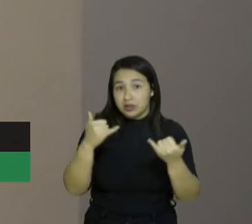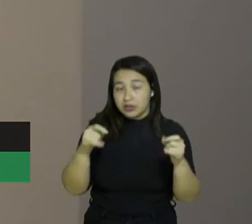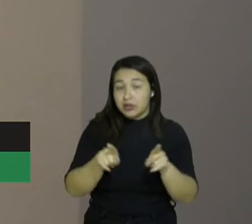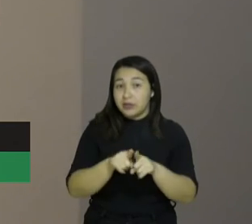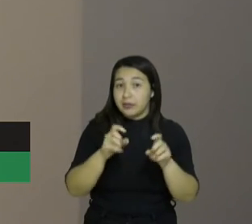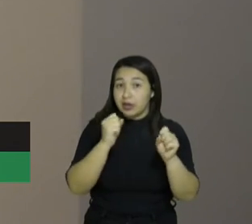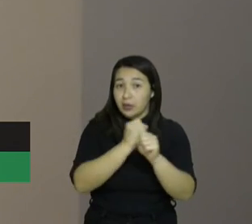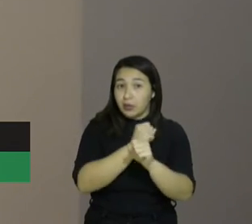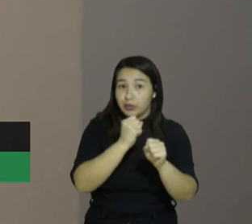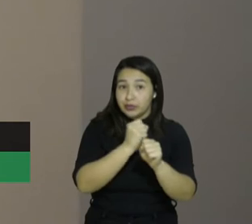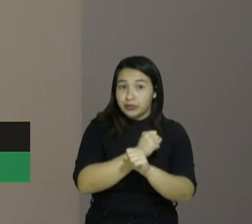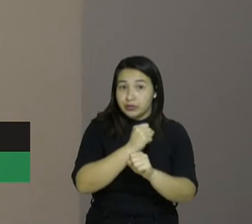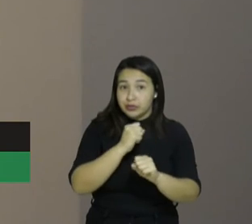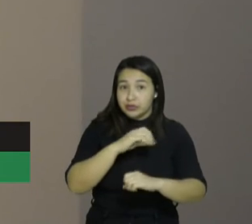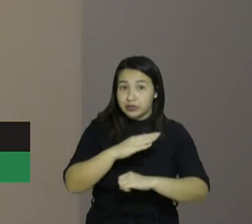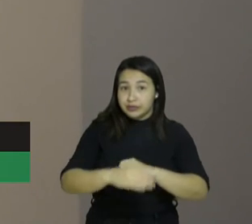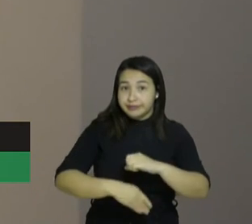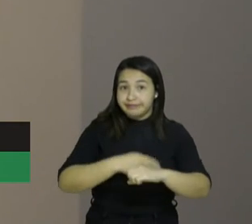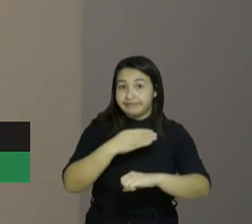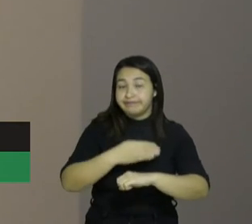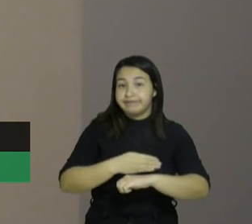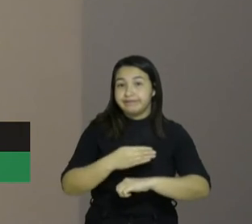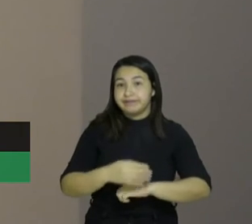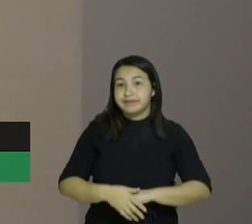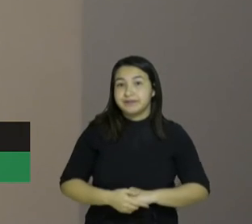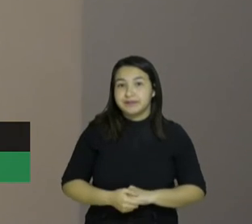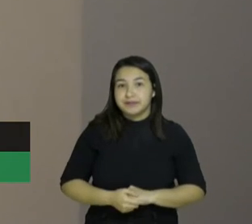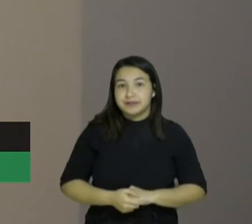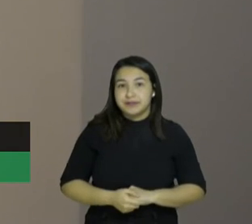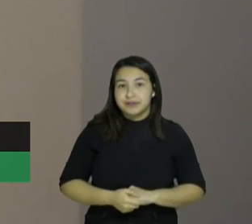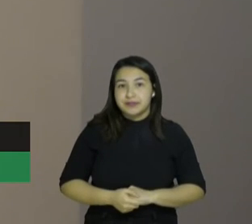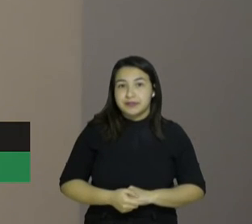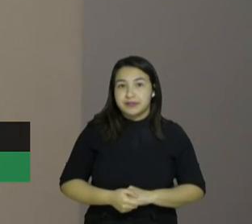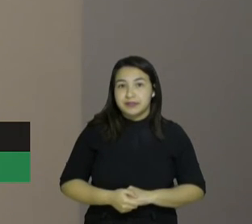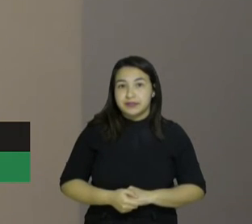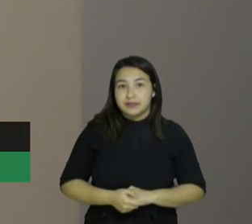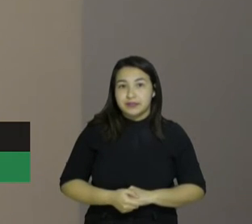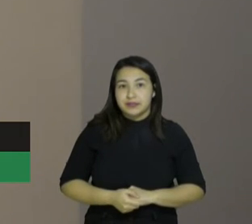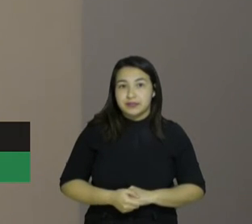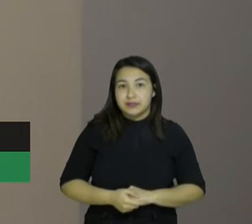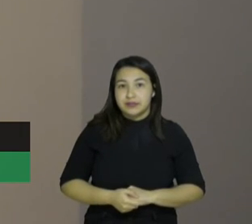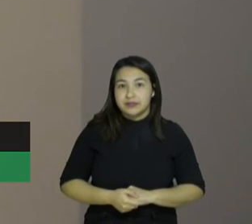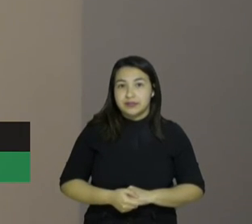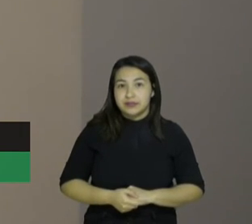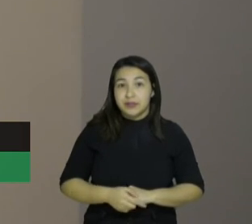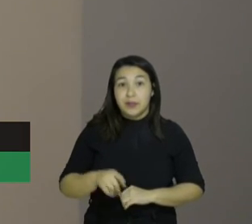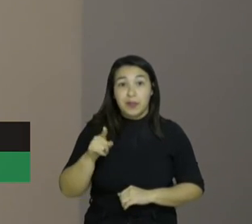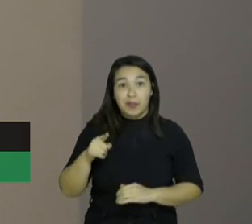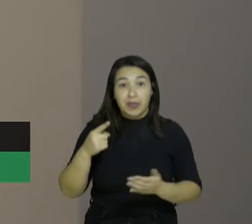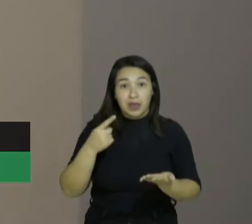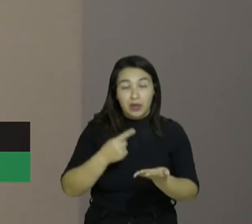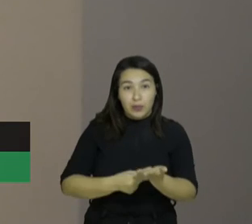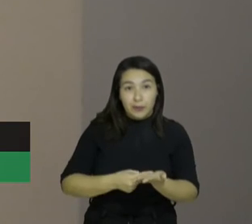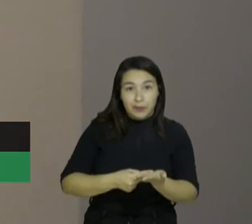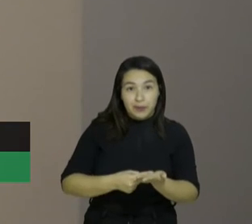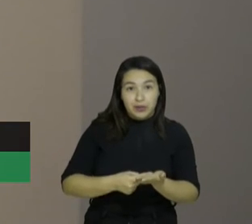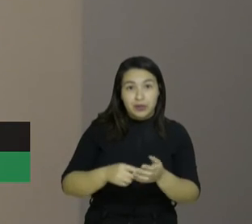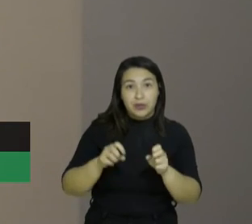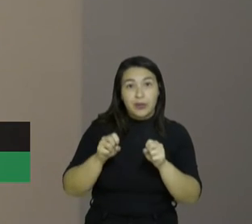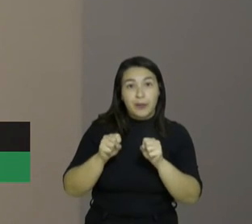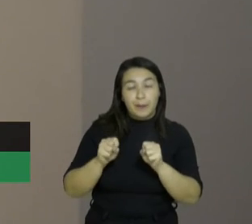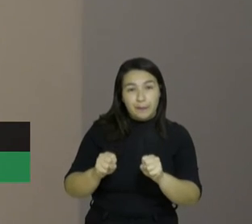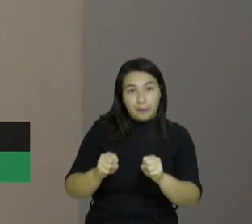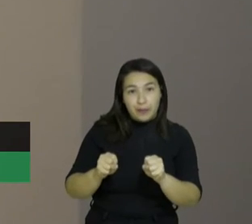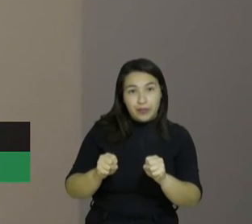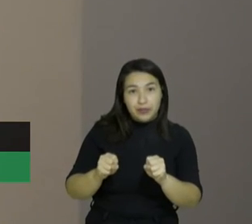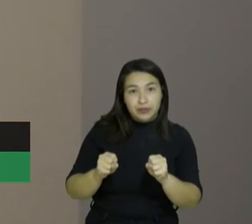Construções sustentáveis a cooperação internacional por meio deste tratado pode estabelecer um padrão